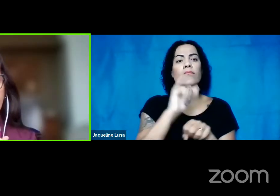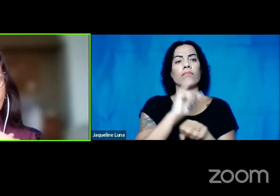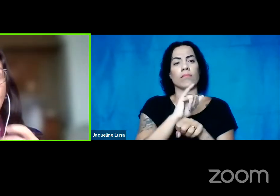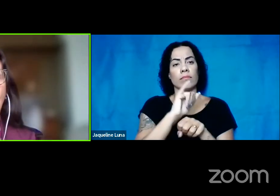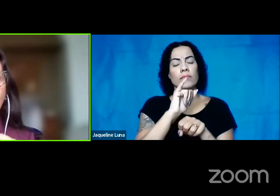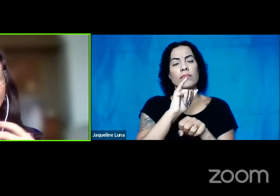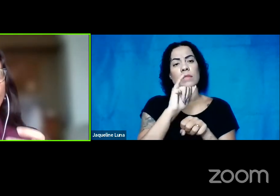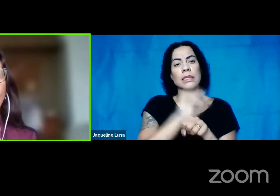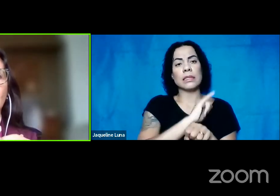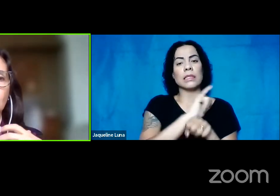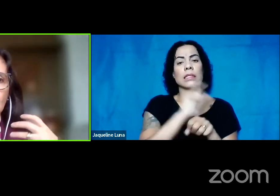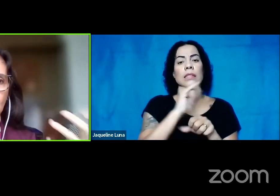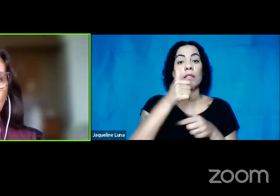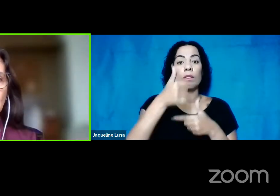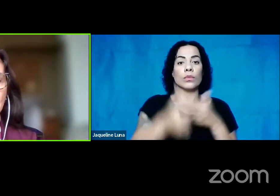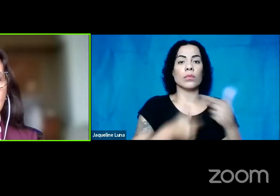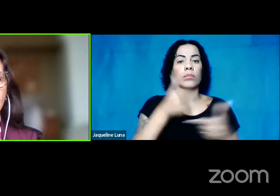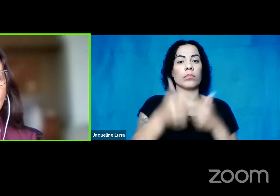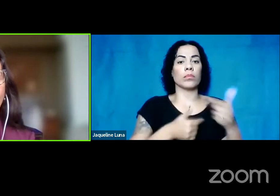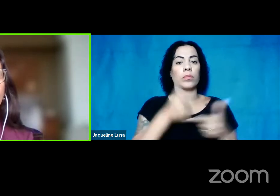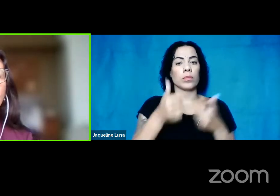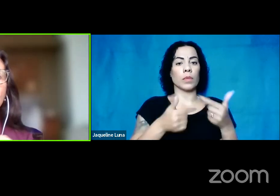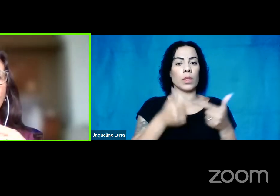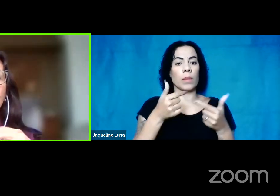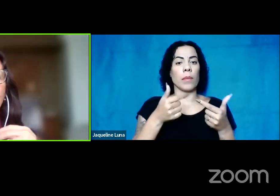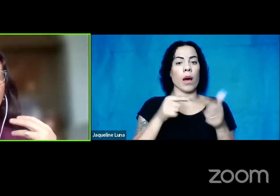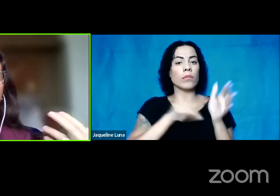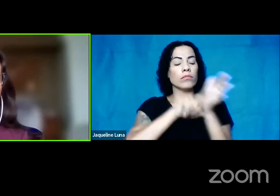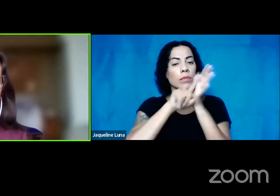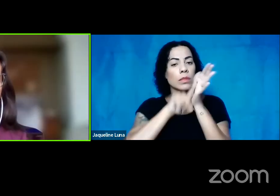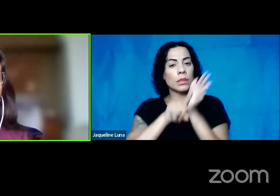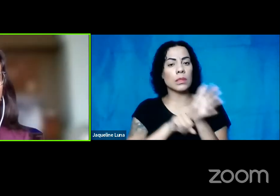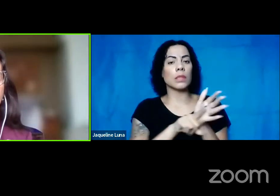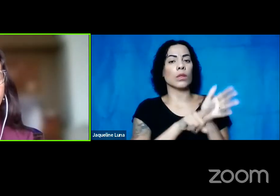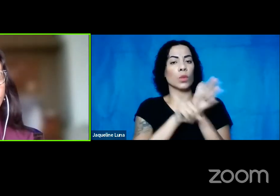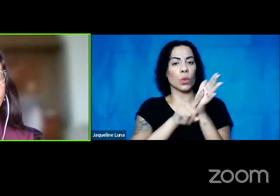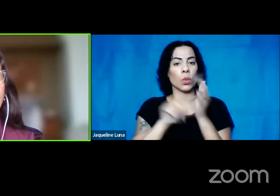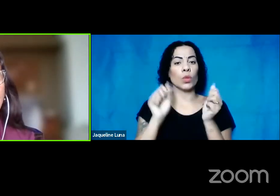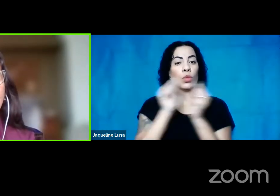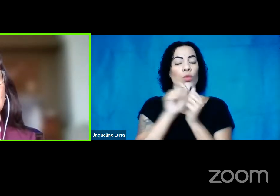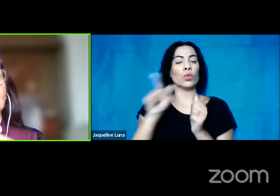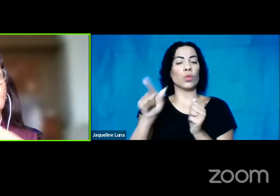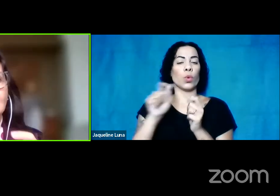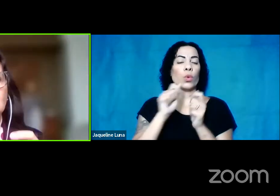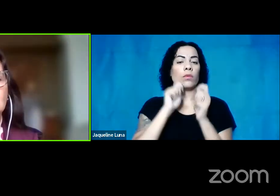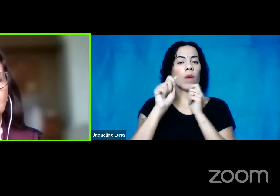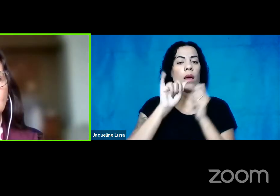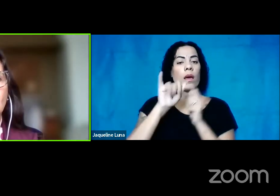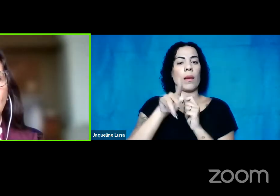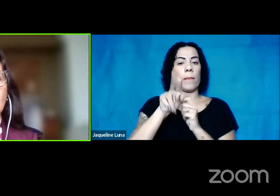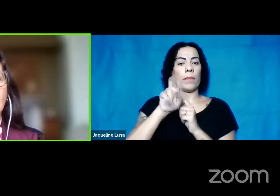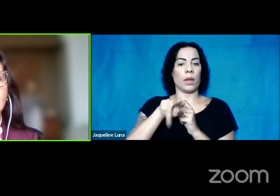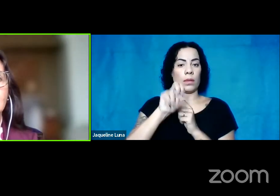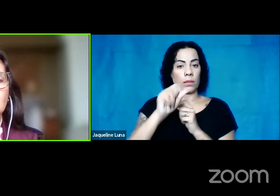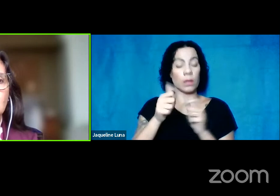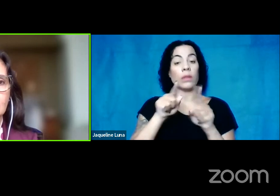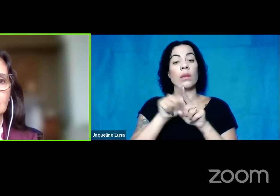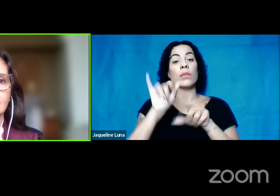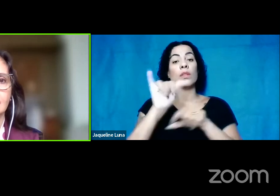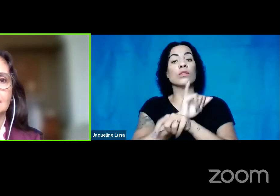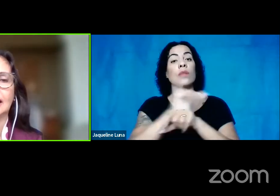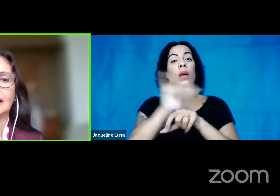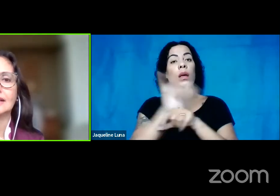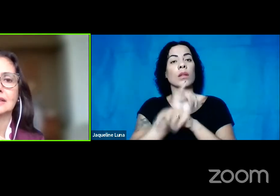de trabalho com os pesquisadores, junto à imprensa, estratégias também de comunicação